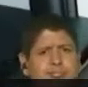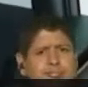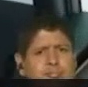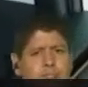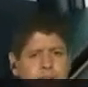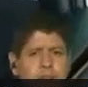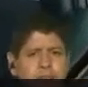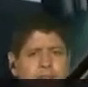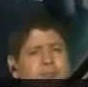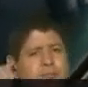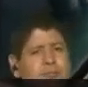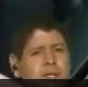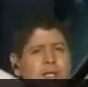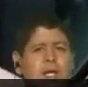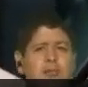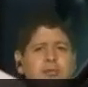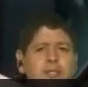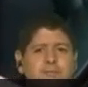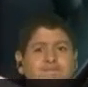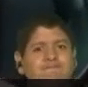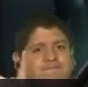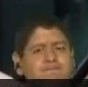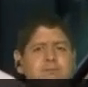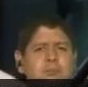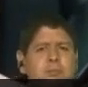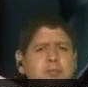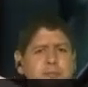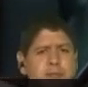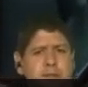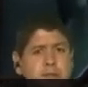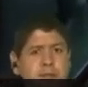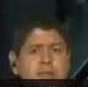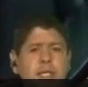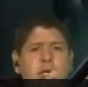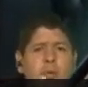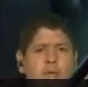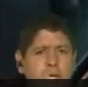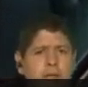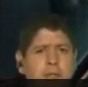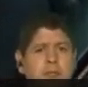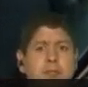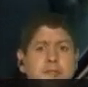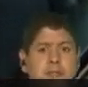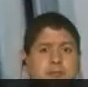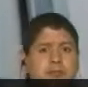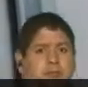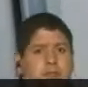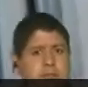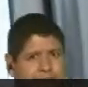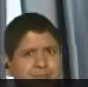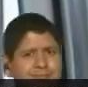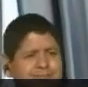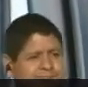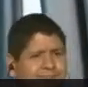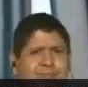últimos dias tem aumentado bastante, até acho mais ou menos 3 semanas atrás estava 4 e pouco, já estou abastecendo de 5,25. Abalou mesmo,